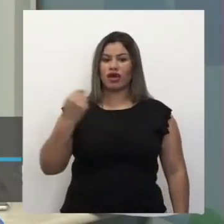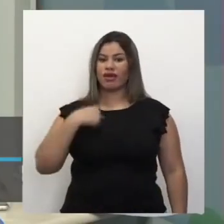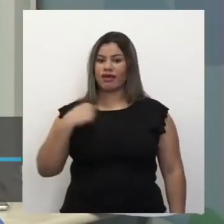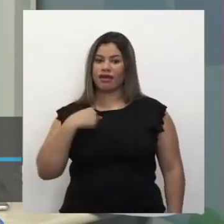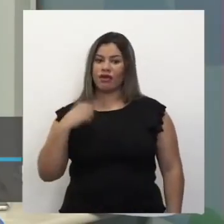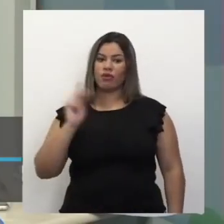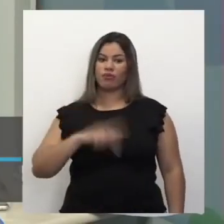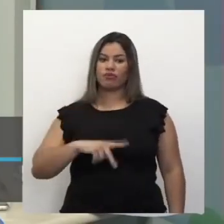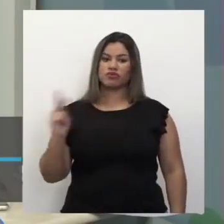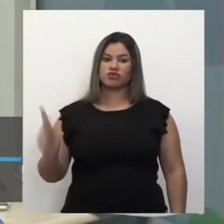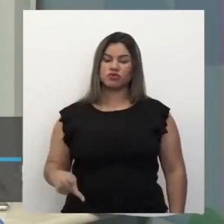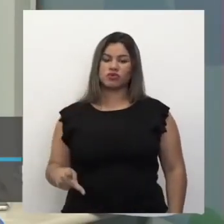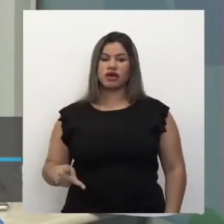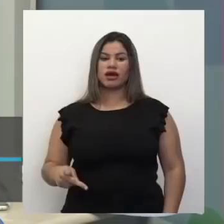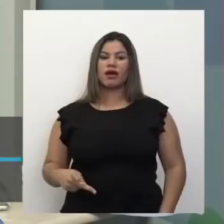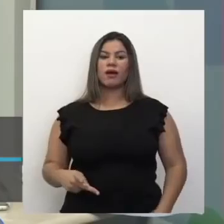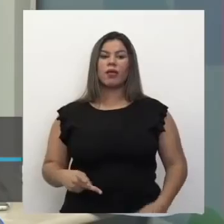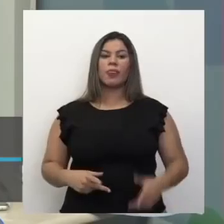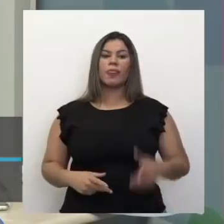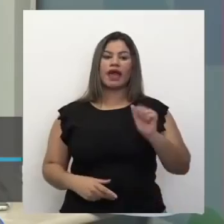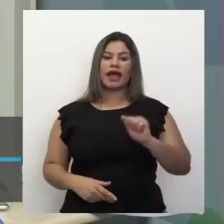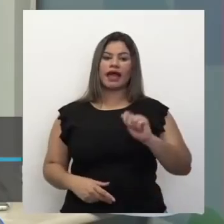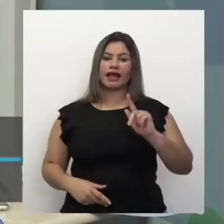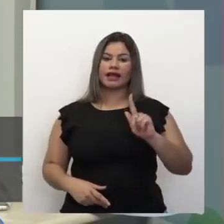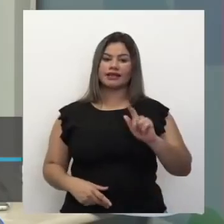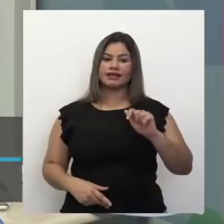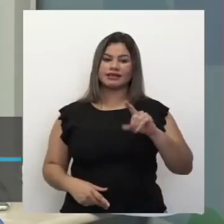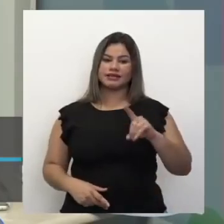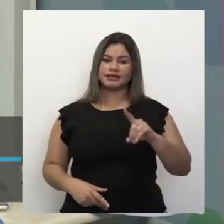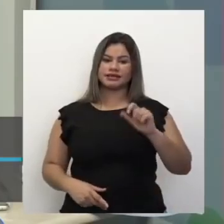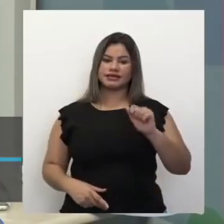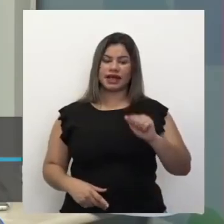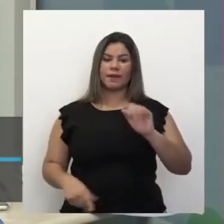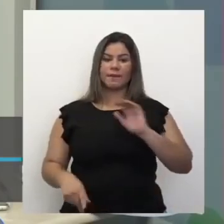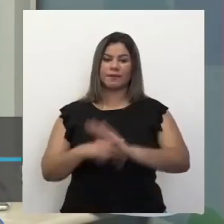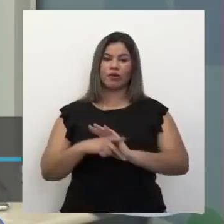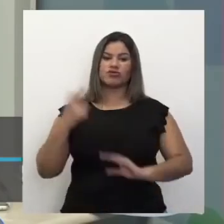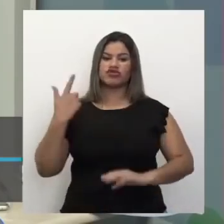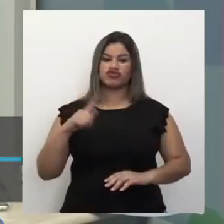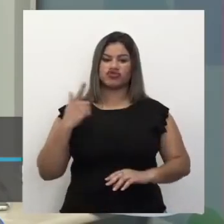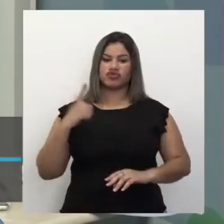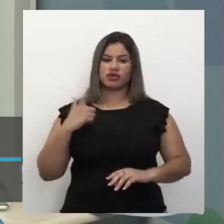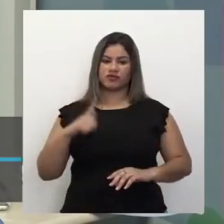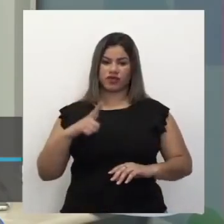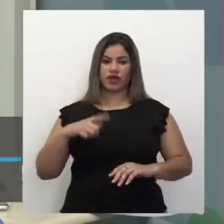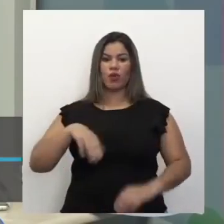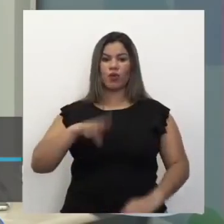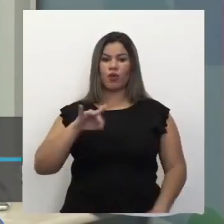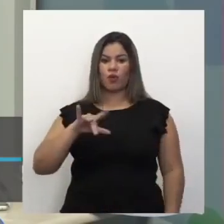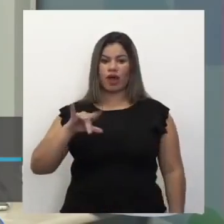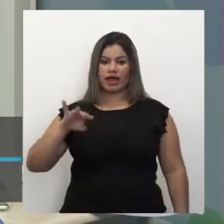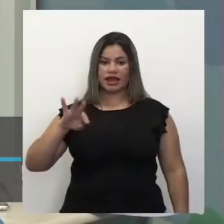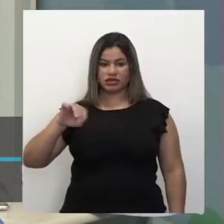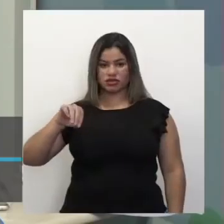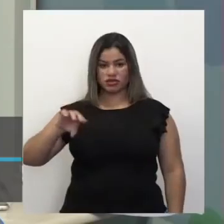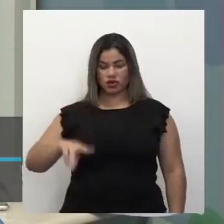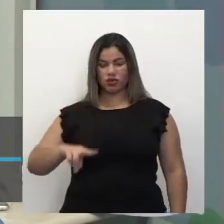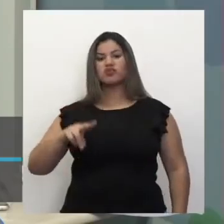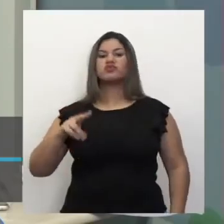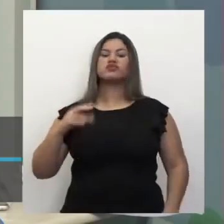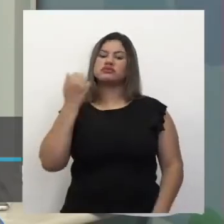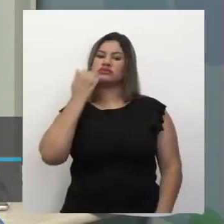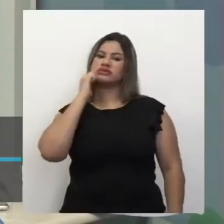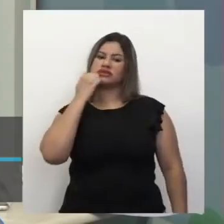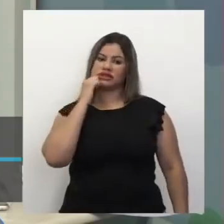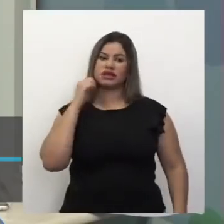um relato aqui da professora Águida, de Geografia, professor Wellington, de Ciências. Nós gostamos das aulas de